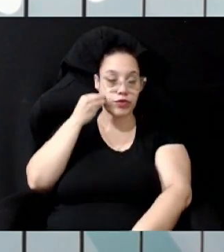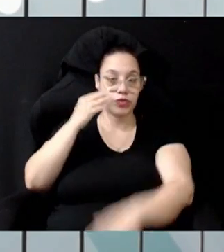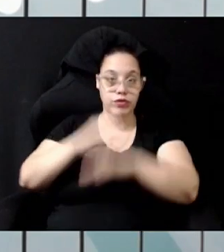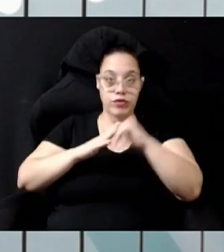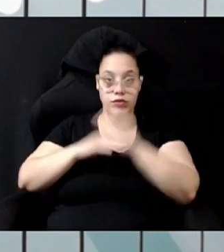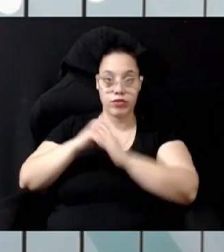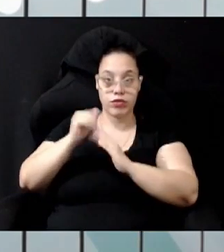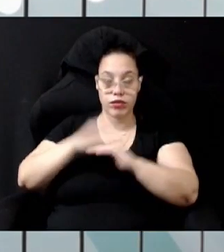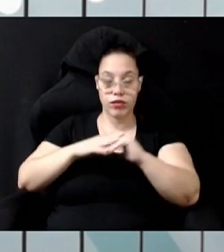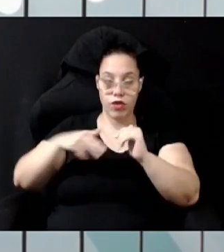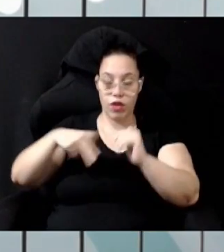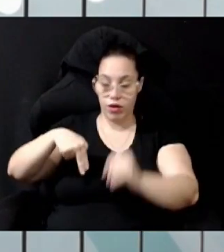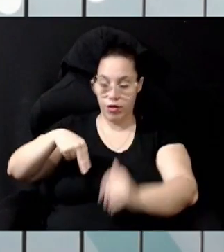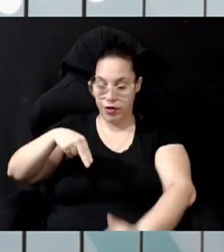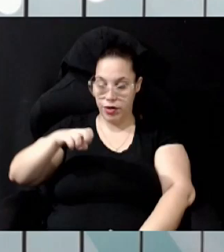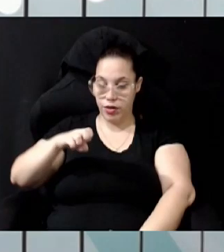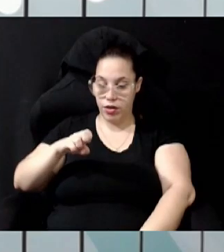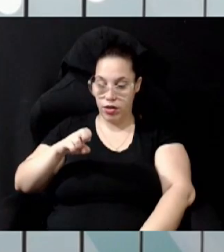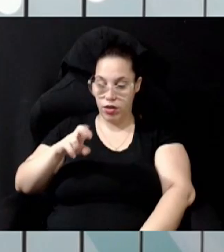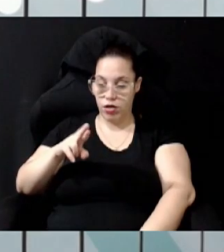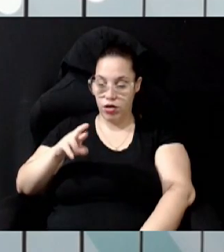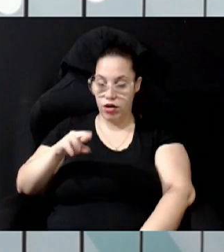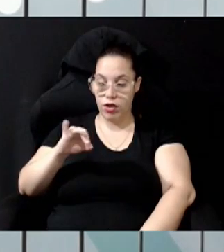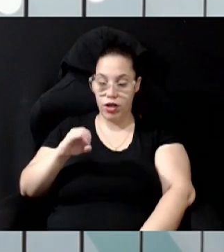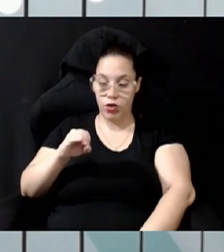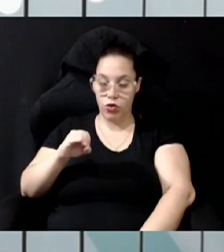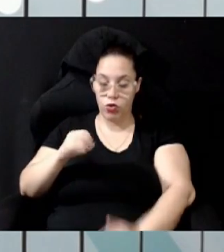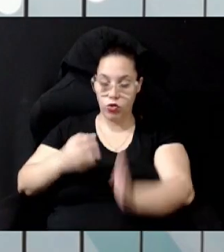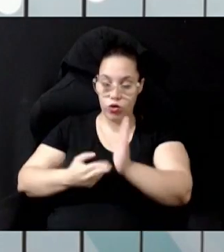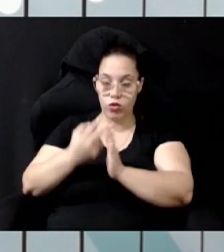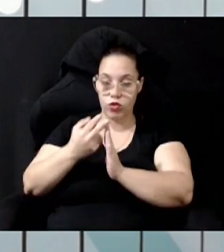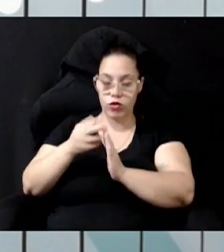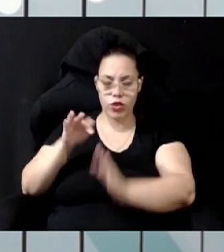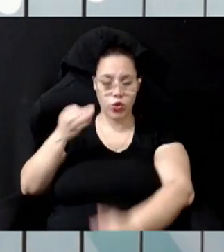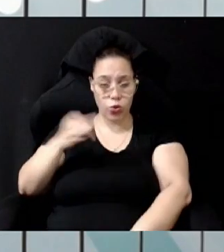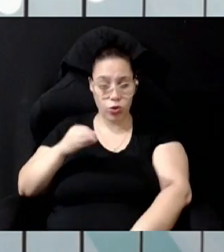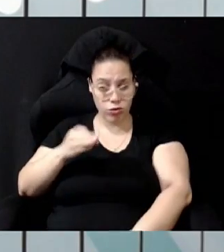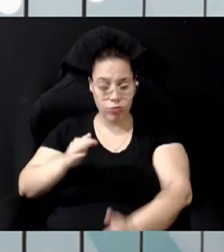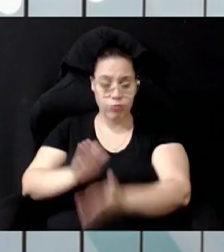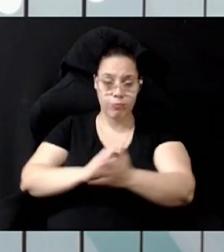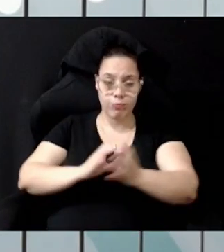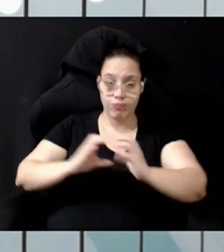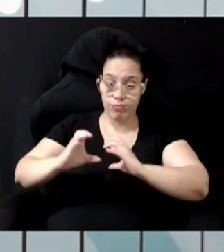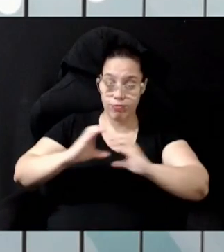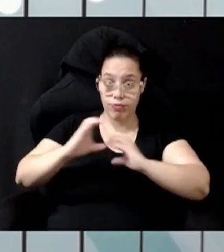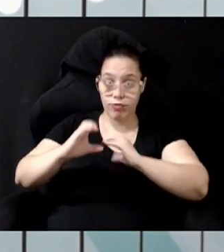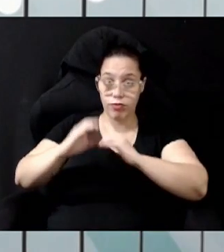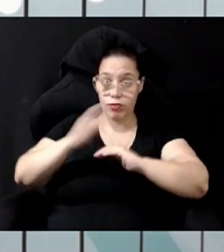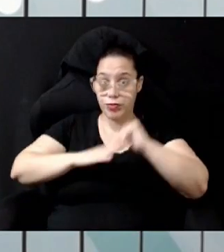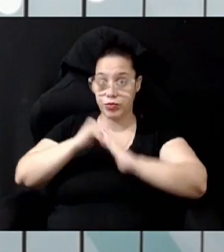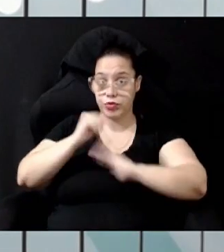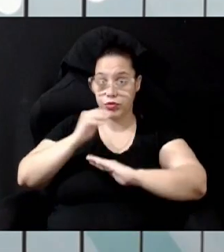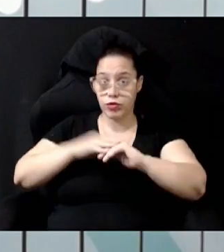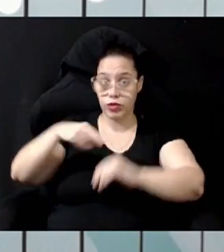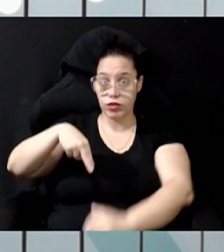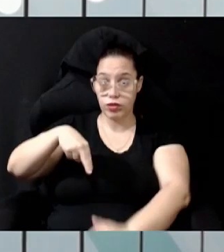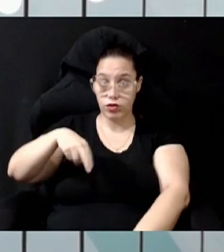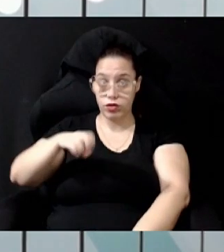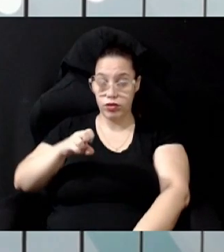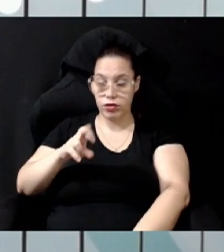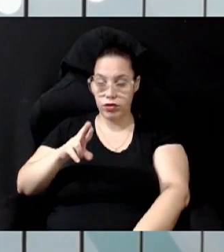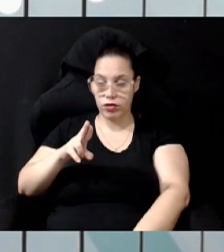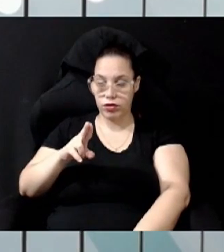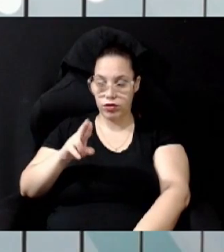neurocirurgia funcional e dor. Atualmente, ele é coordenador do Serviço de Neurocirurgia para a